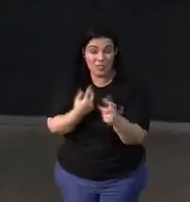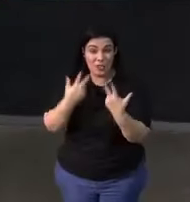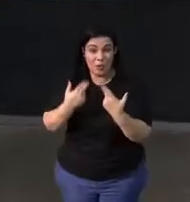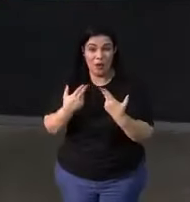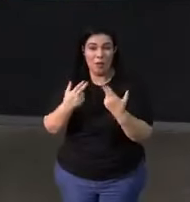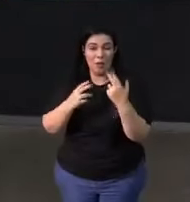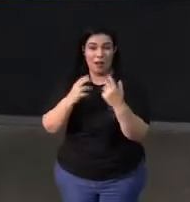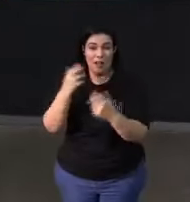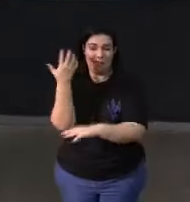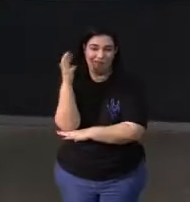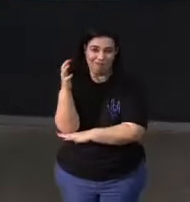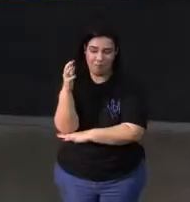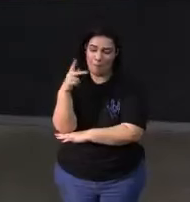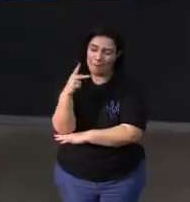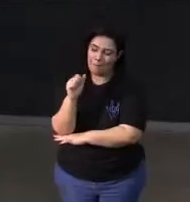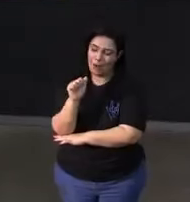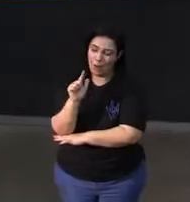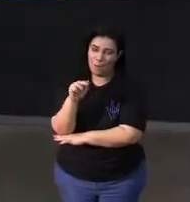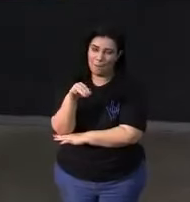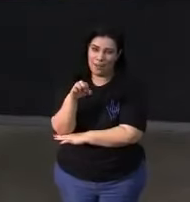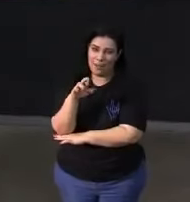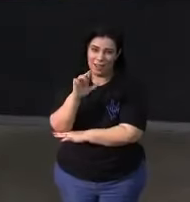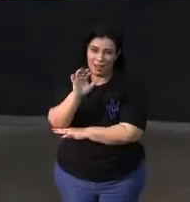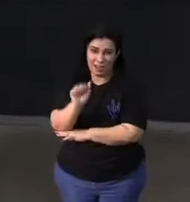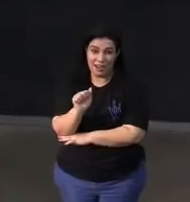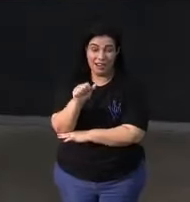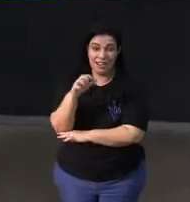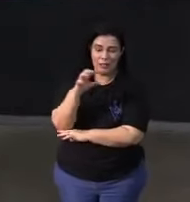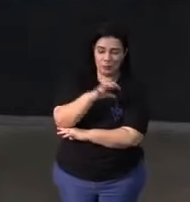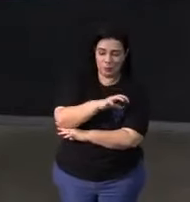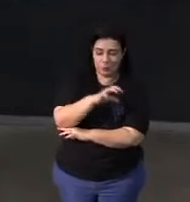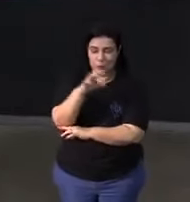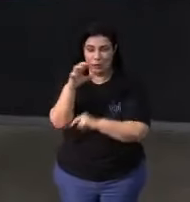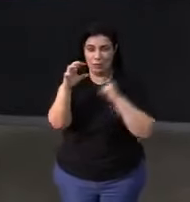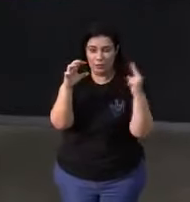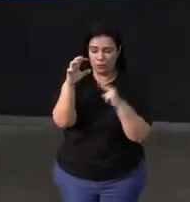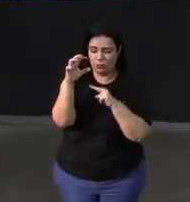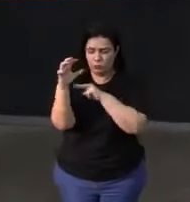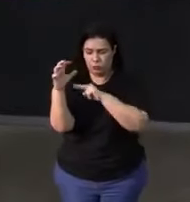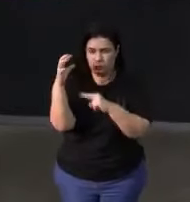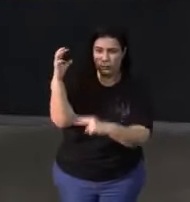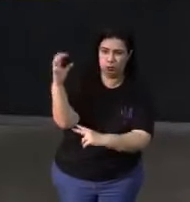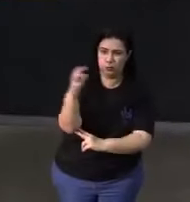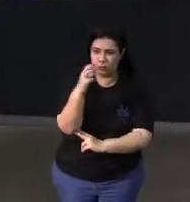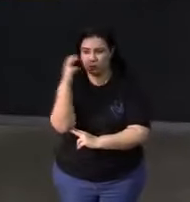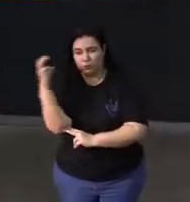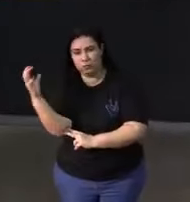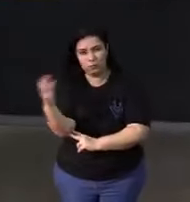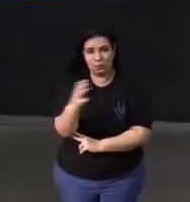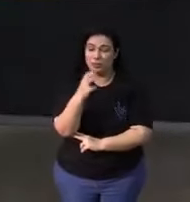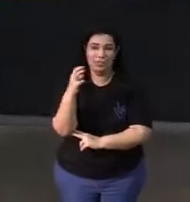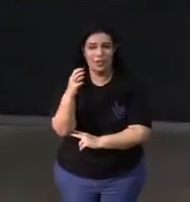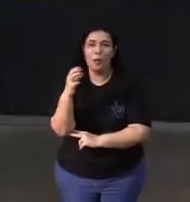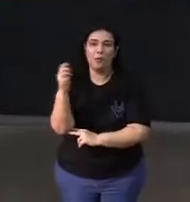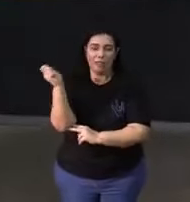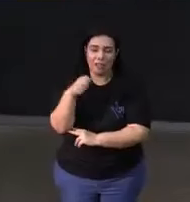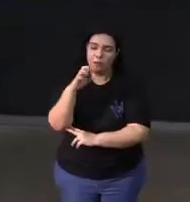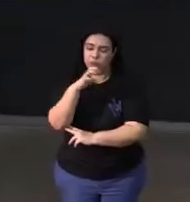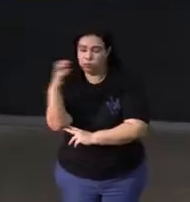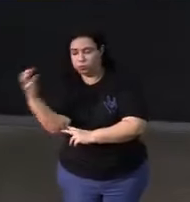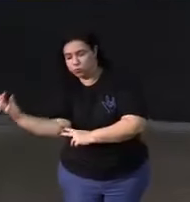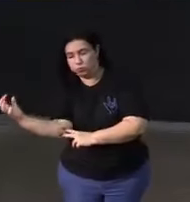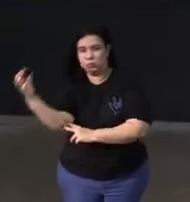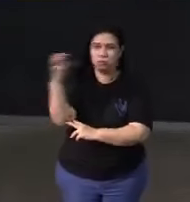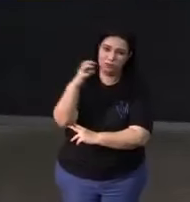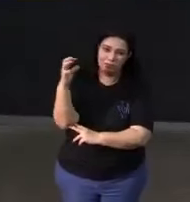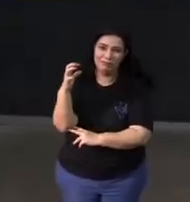palmeira. E a palmeira, ela vence o vento, não é porque ela é dura e rígida, é porque ela é capaz de flexionar e depois voltar